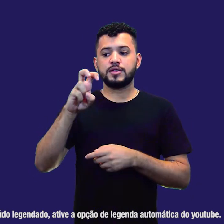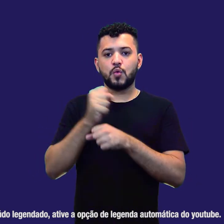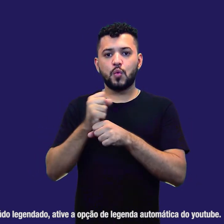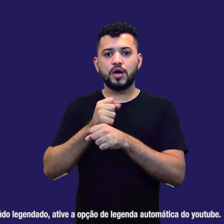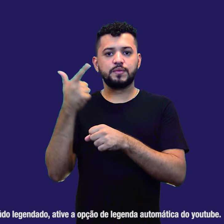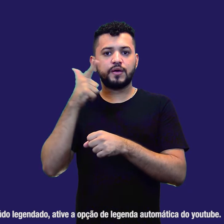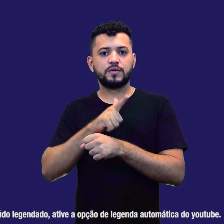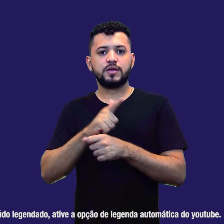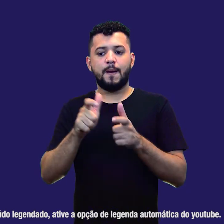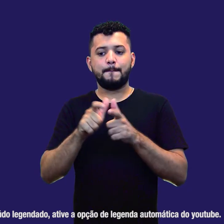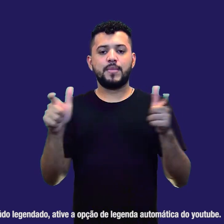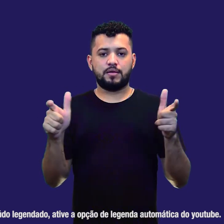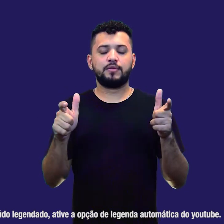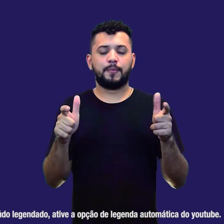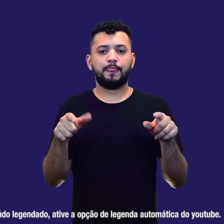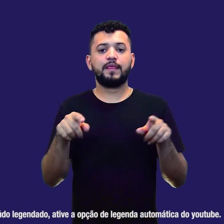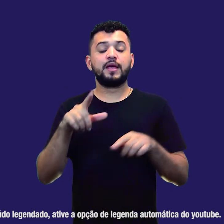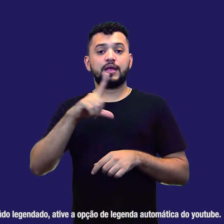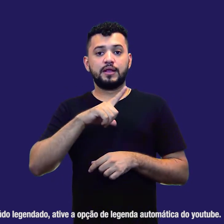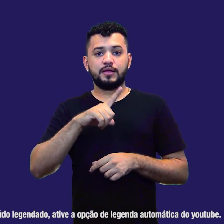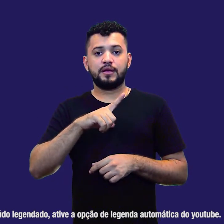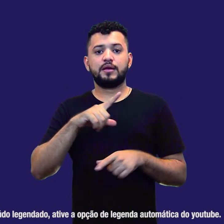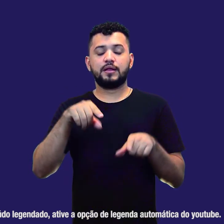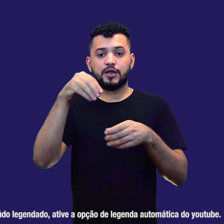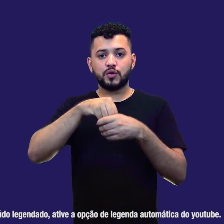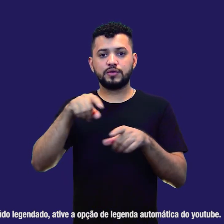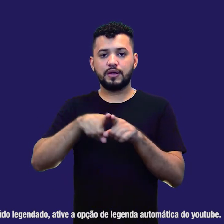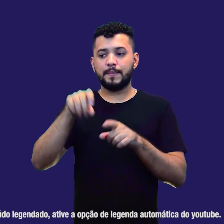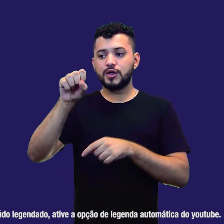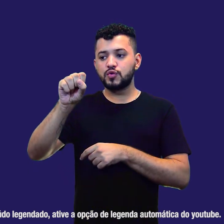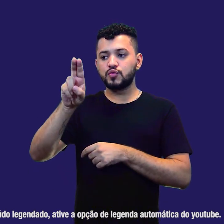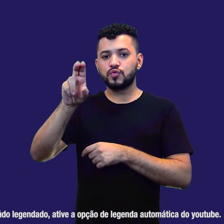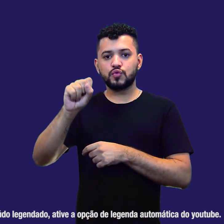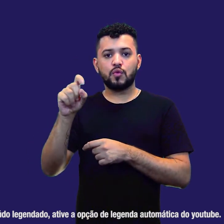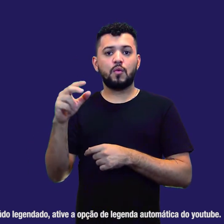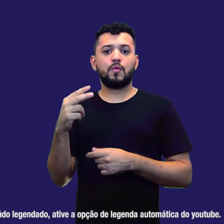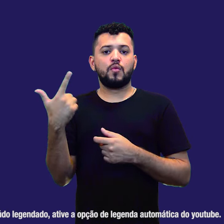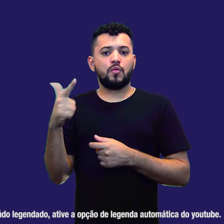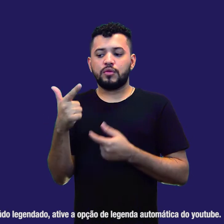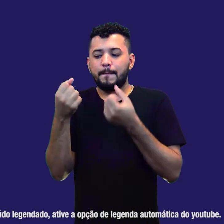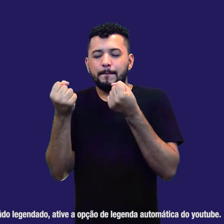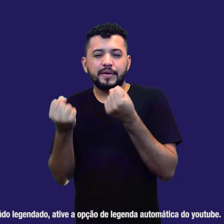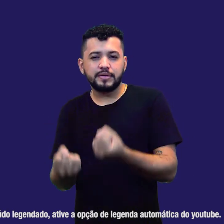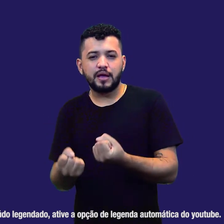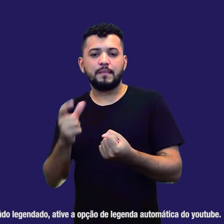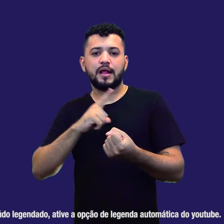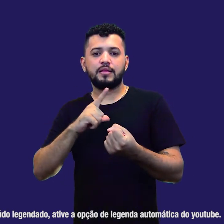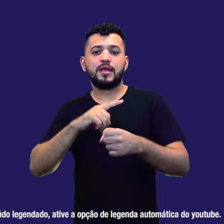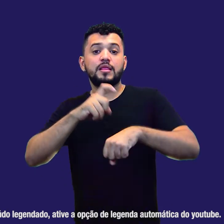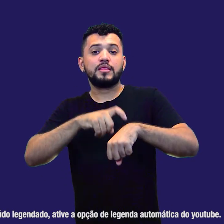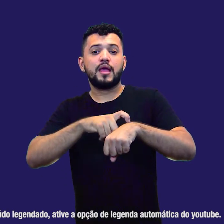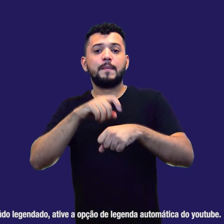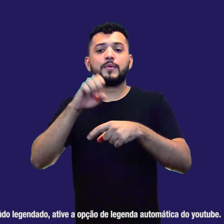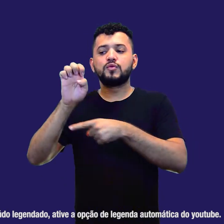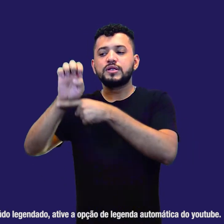para que o SUS não sofra uma sobrecarga, para dar tempo dos estados e municípios